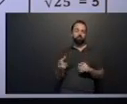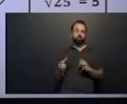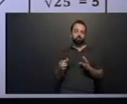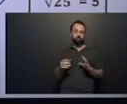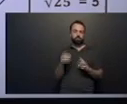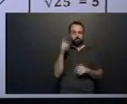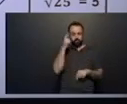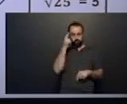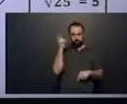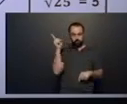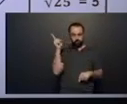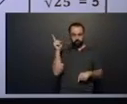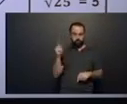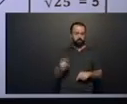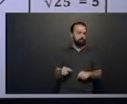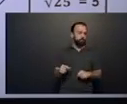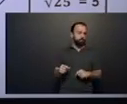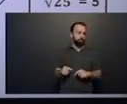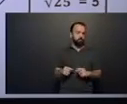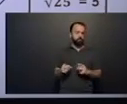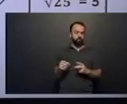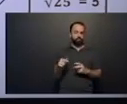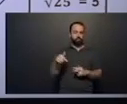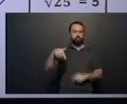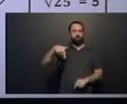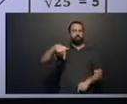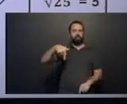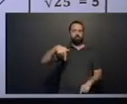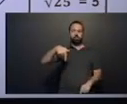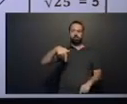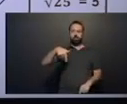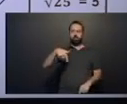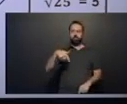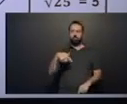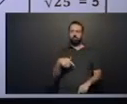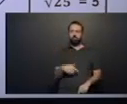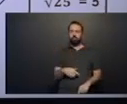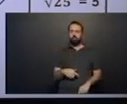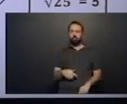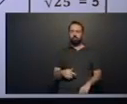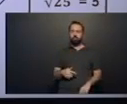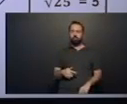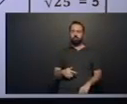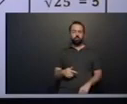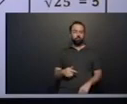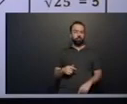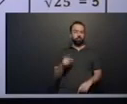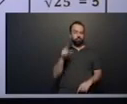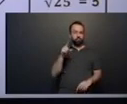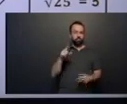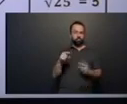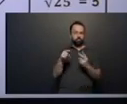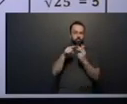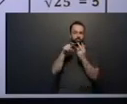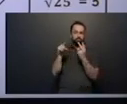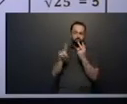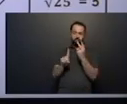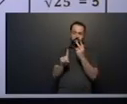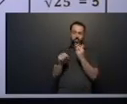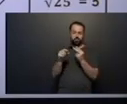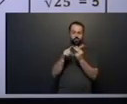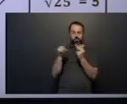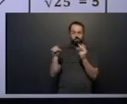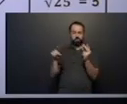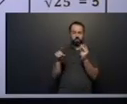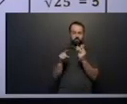Vamos dar uma pensadinha aqui, ó. Raiz quadrada de 7. Se a gente pegar aqui, ó, raiz quadrada de 1, na sequência seria